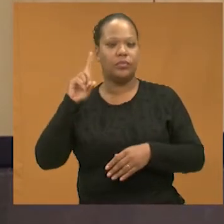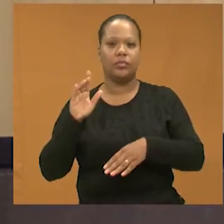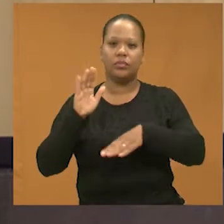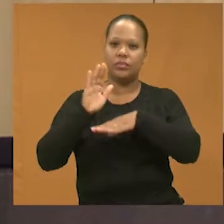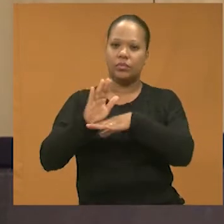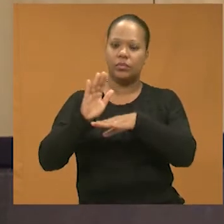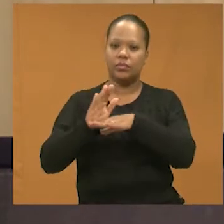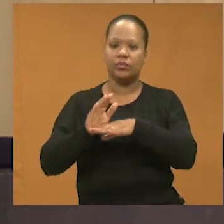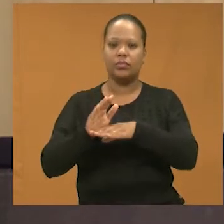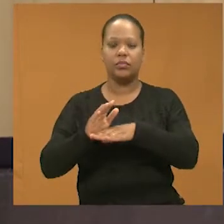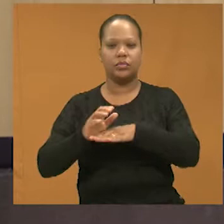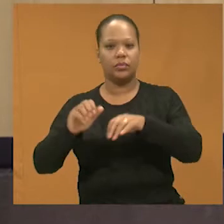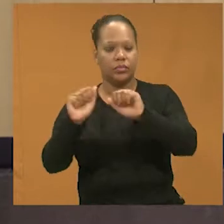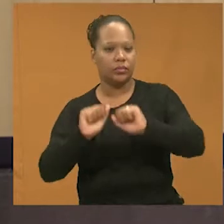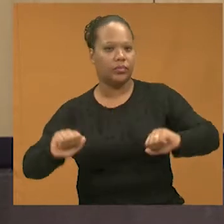Serviços Gerais.